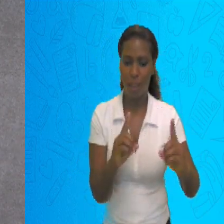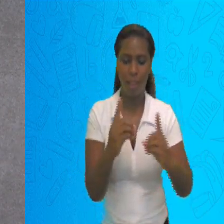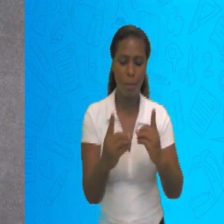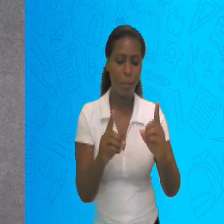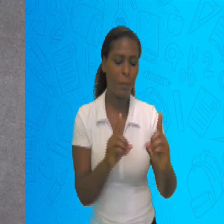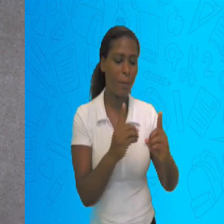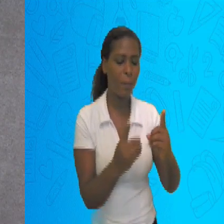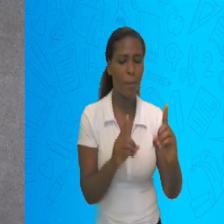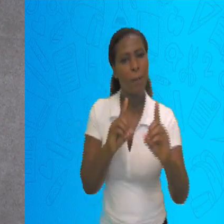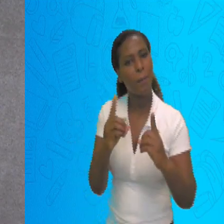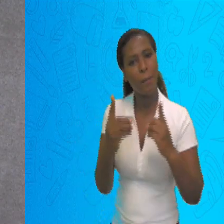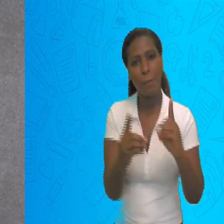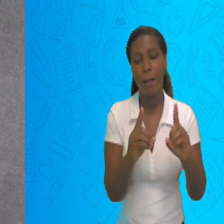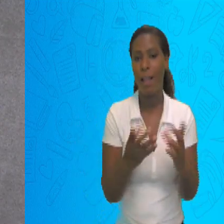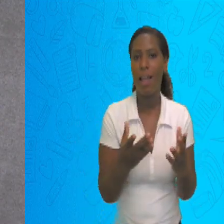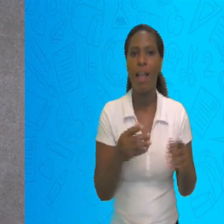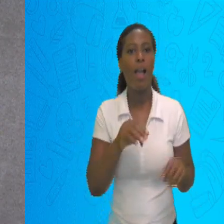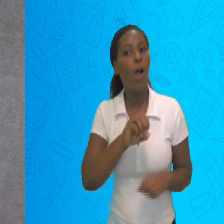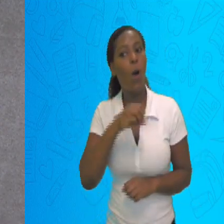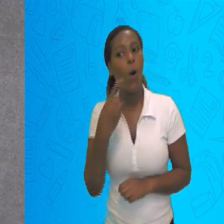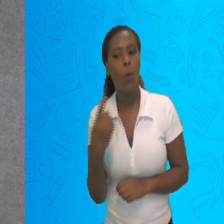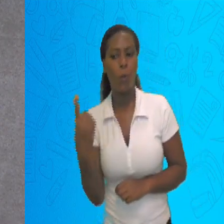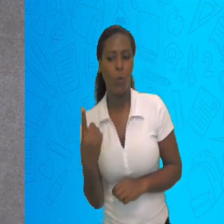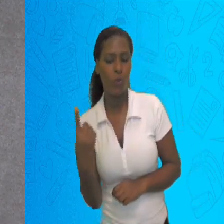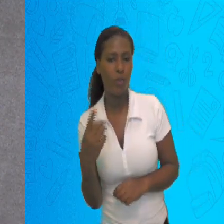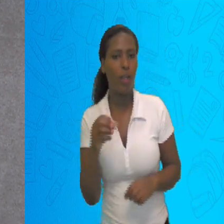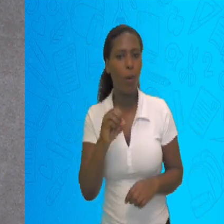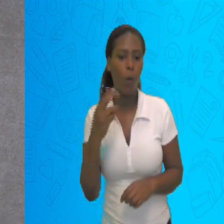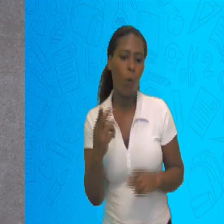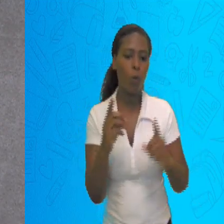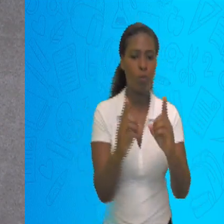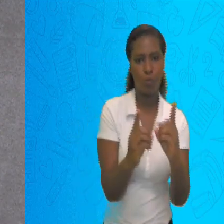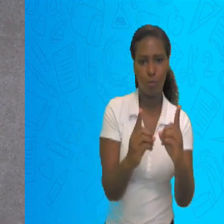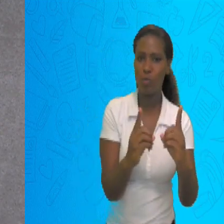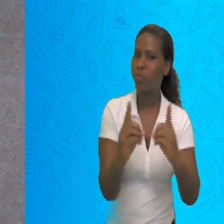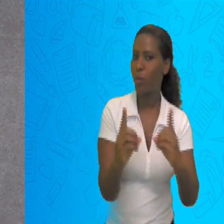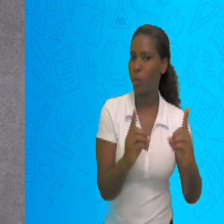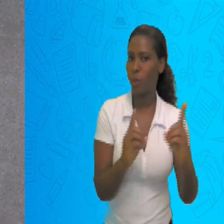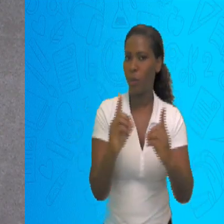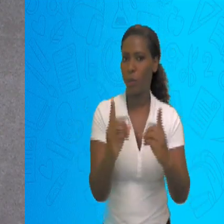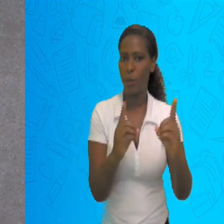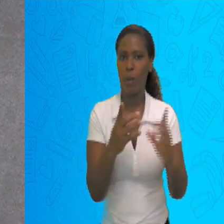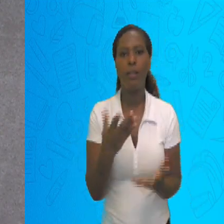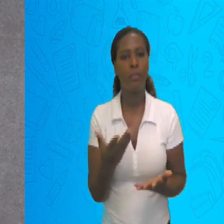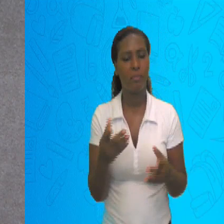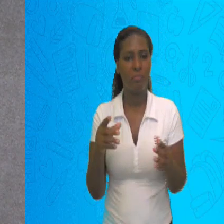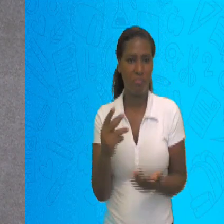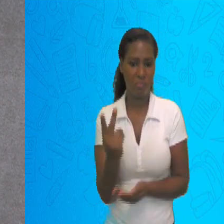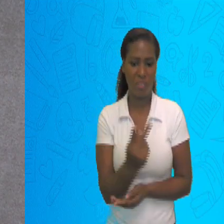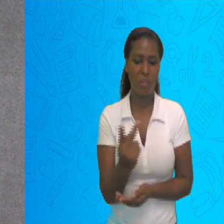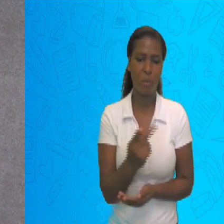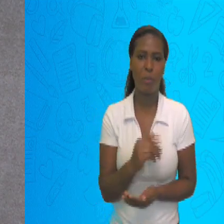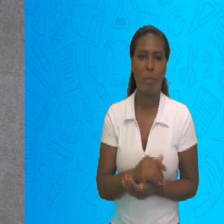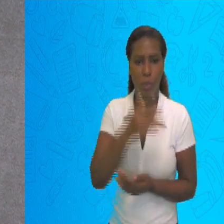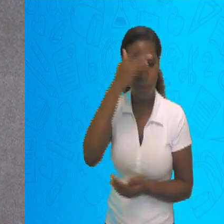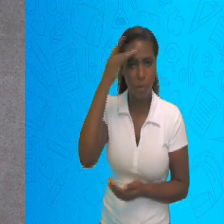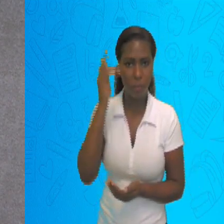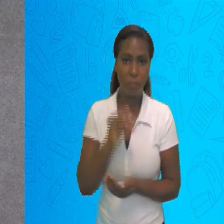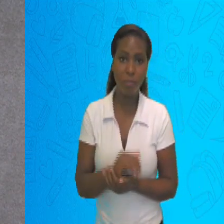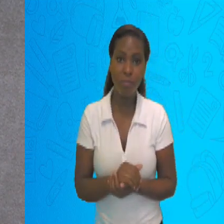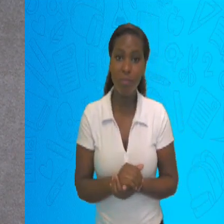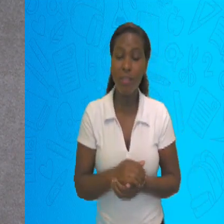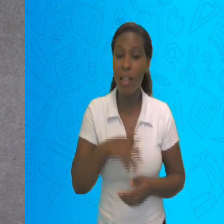momento, ou é individual ou é em dupla. Geralmente, as danças são realizadas por pessoas com o